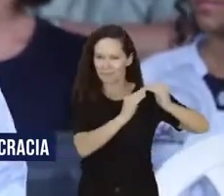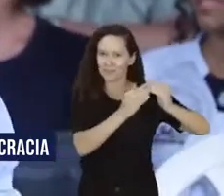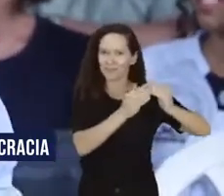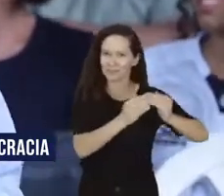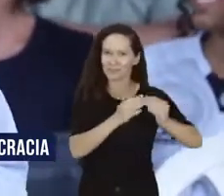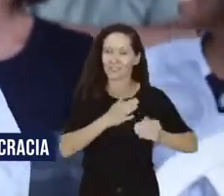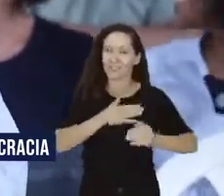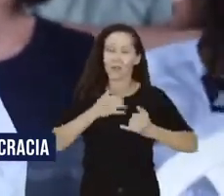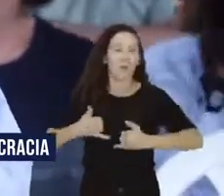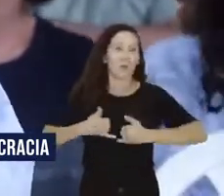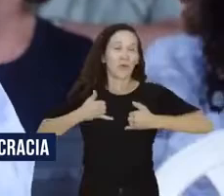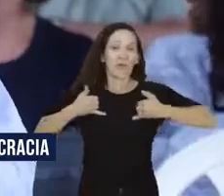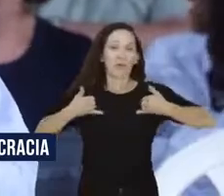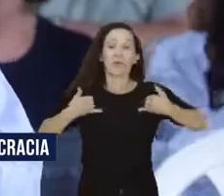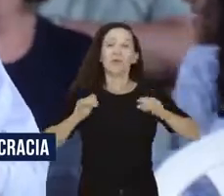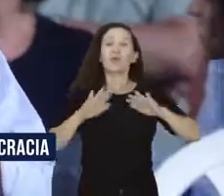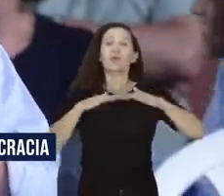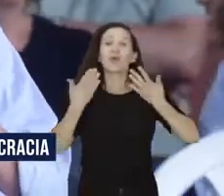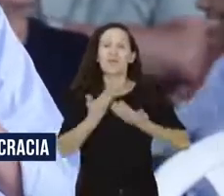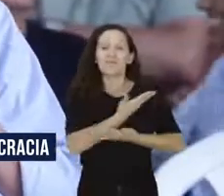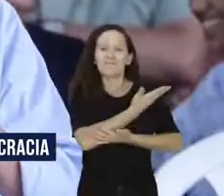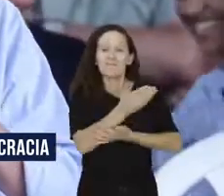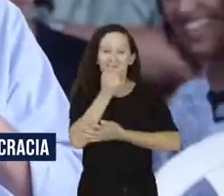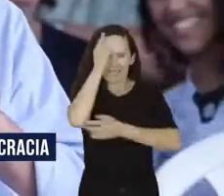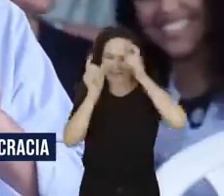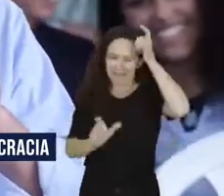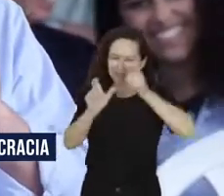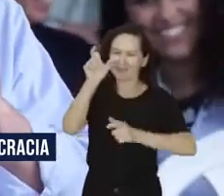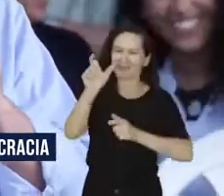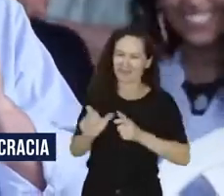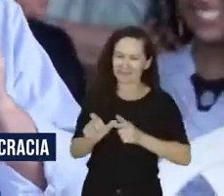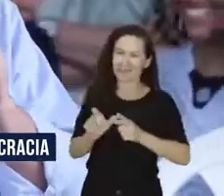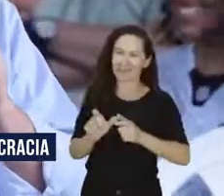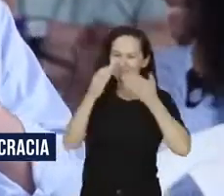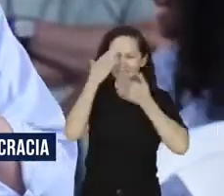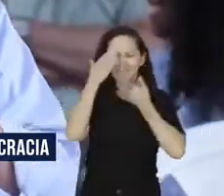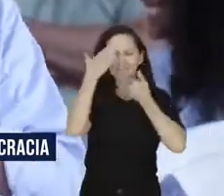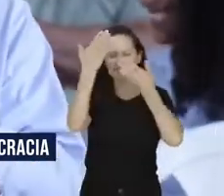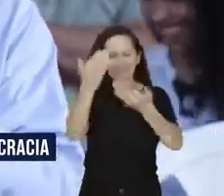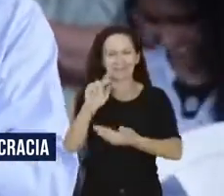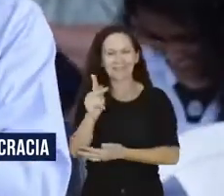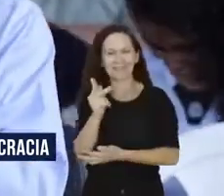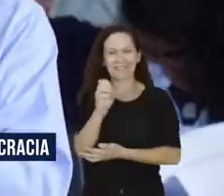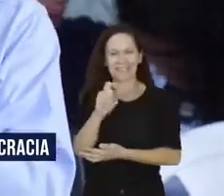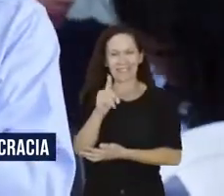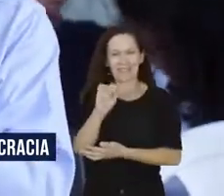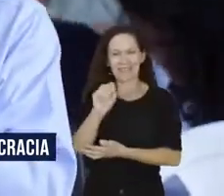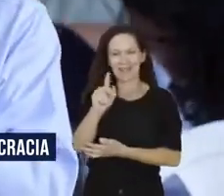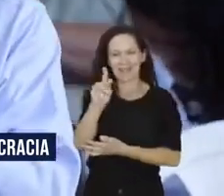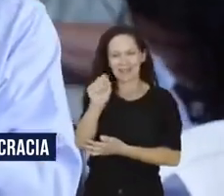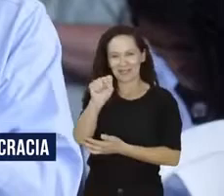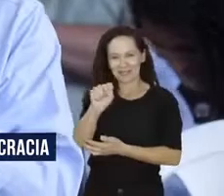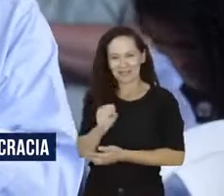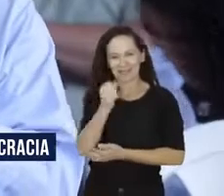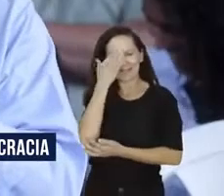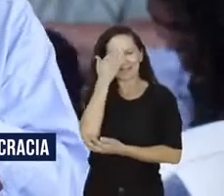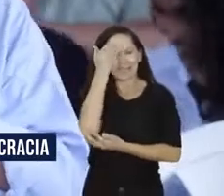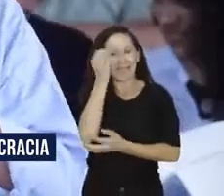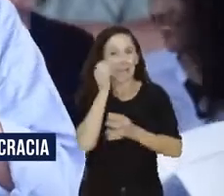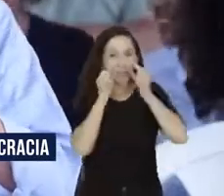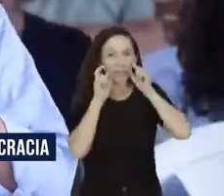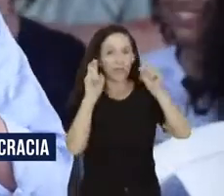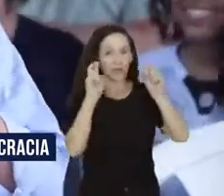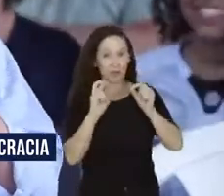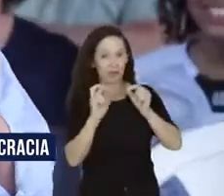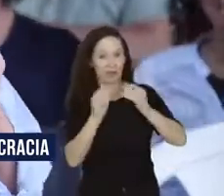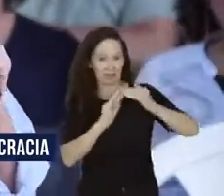vocês. Então, valeu, Heliópolis! Valeu, De Olho na Quebrada, valeu,